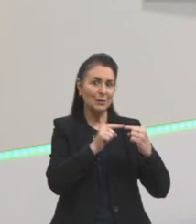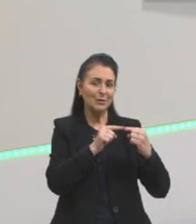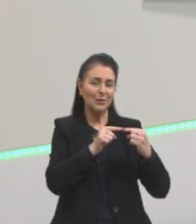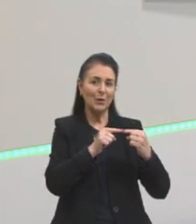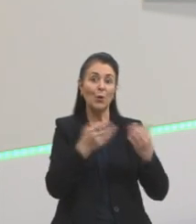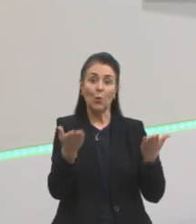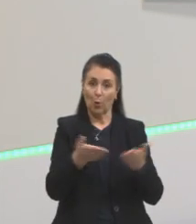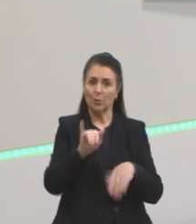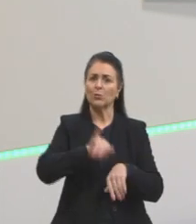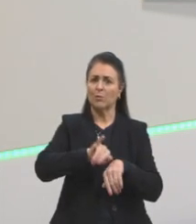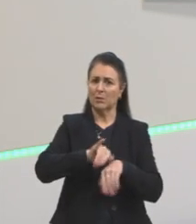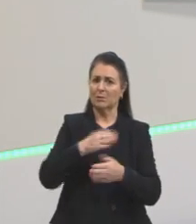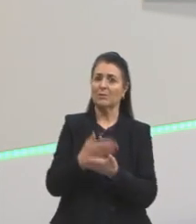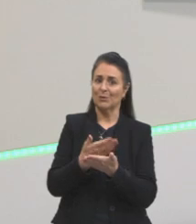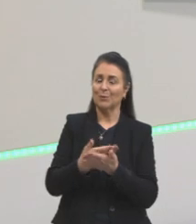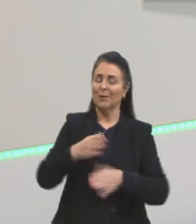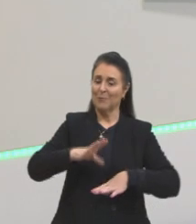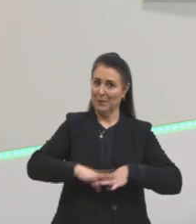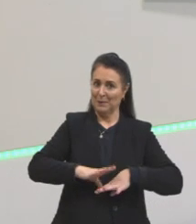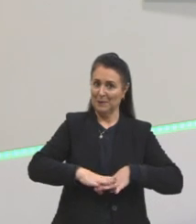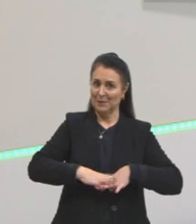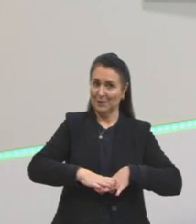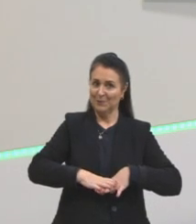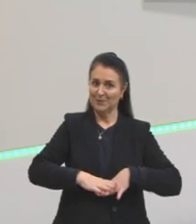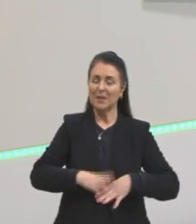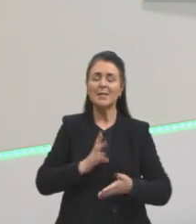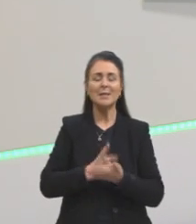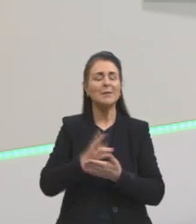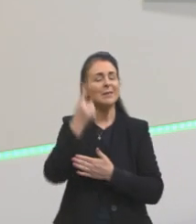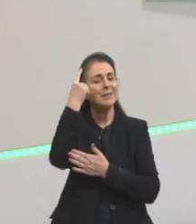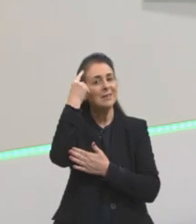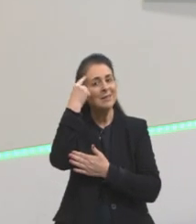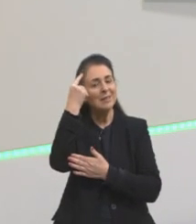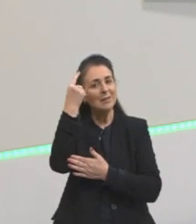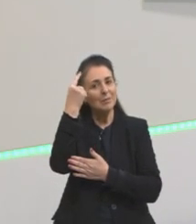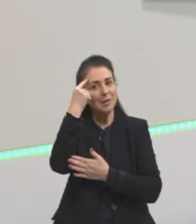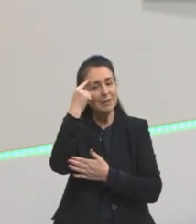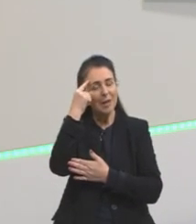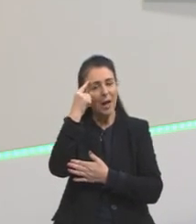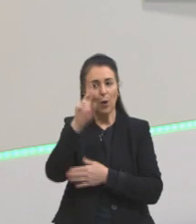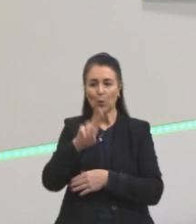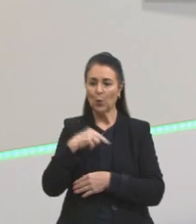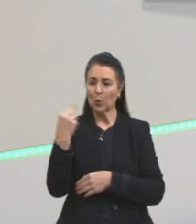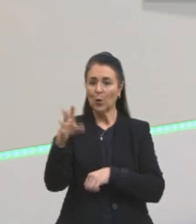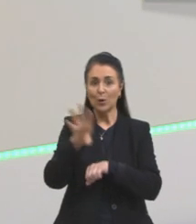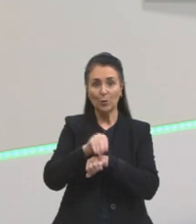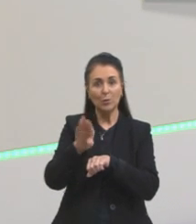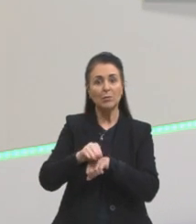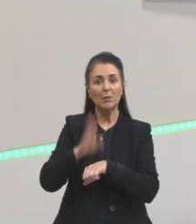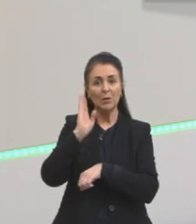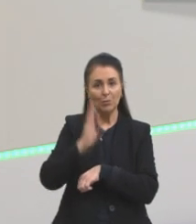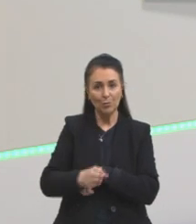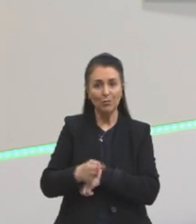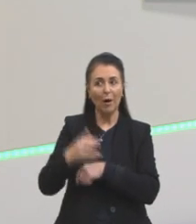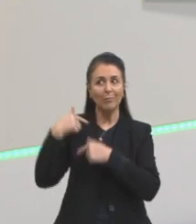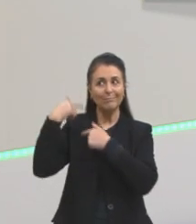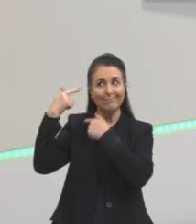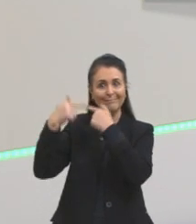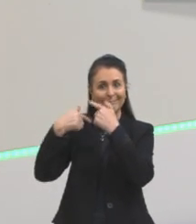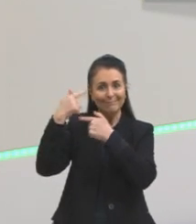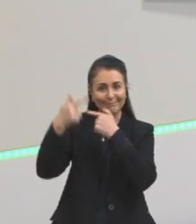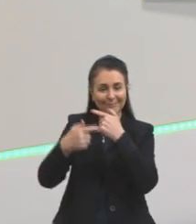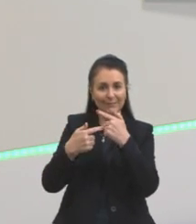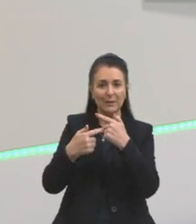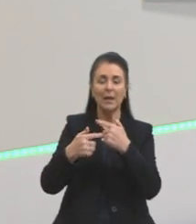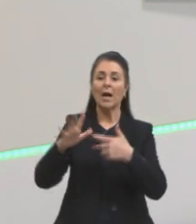objeto de estudo aqui é a matemática é sempre pensando sobre o nosso conhecimento então construído o que é conhecimento